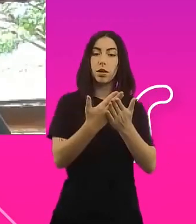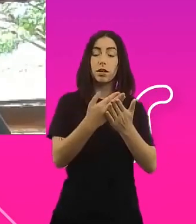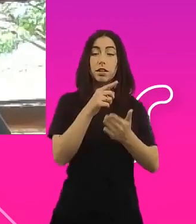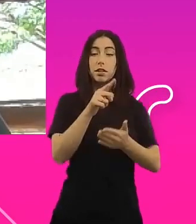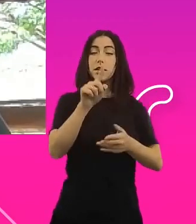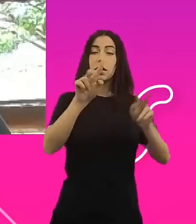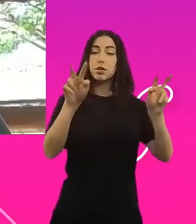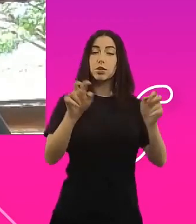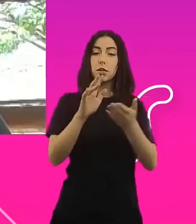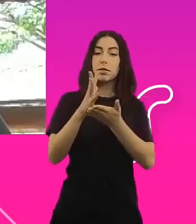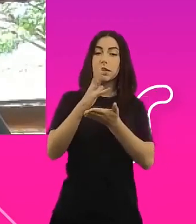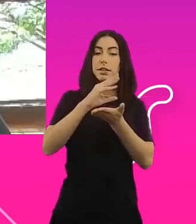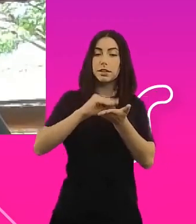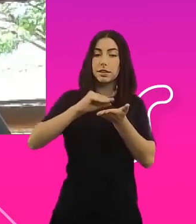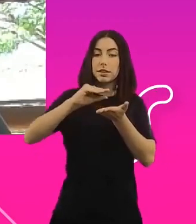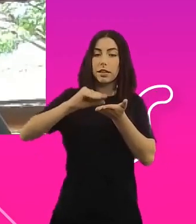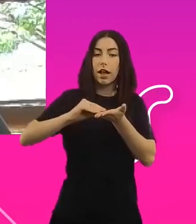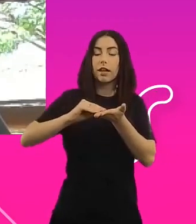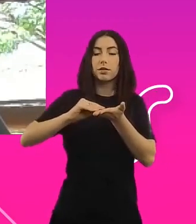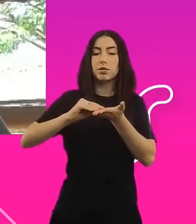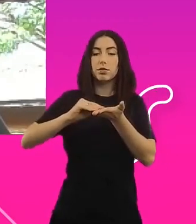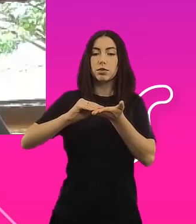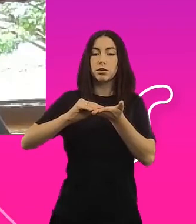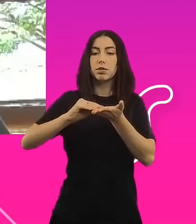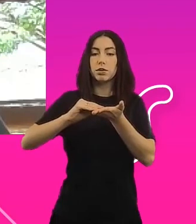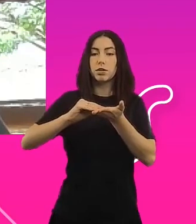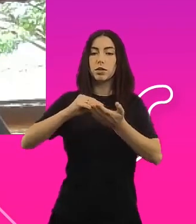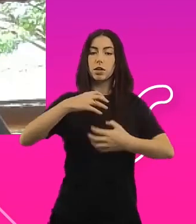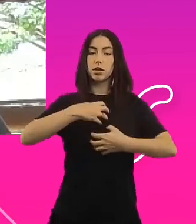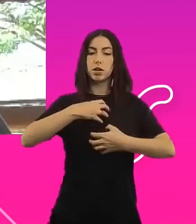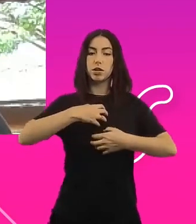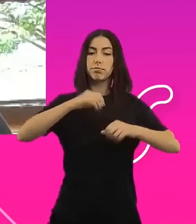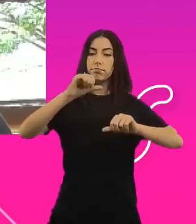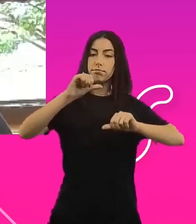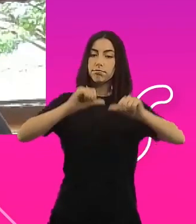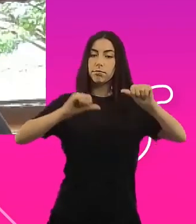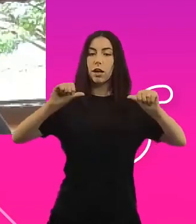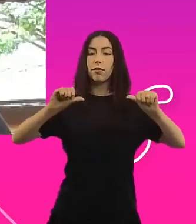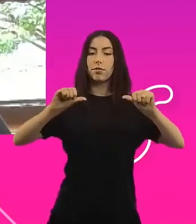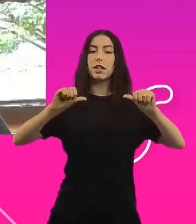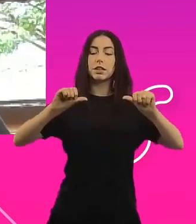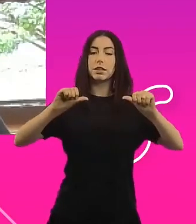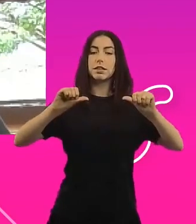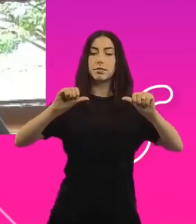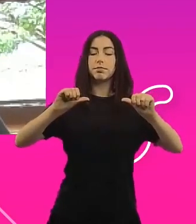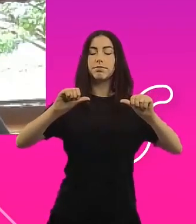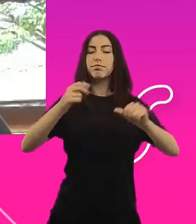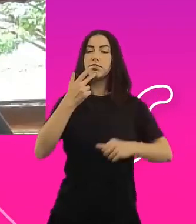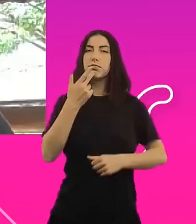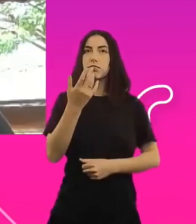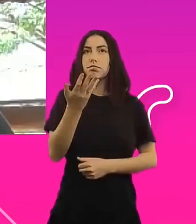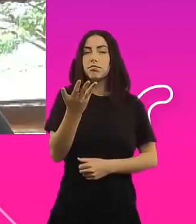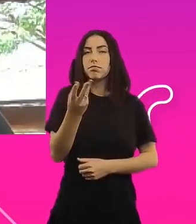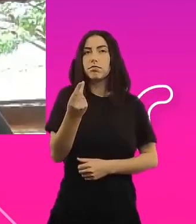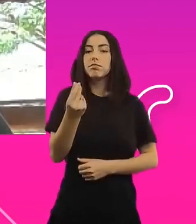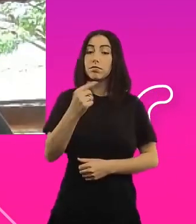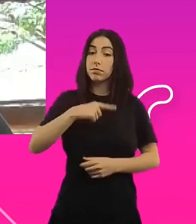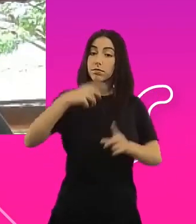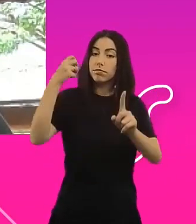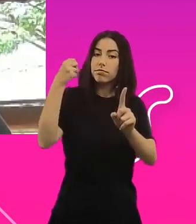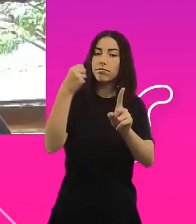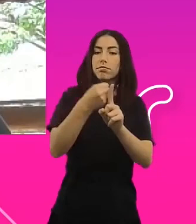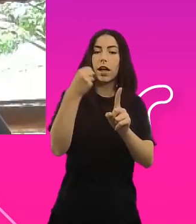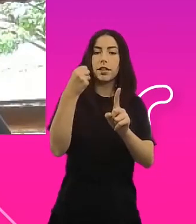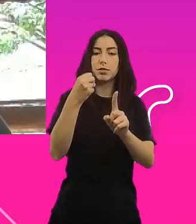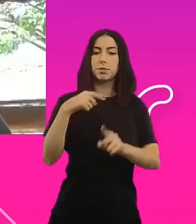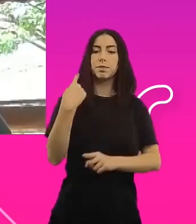trabalhar esses dados de uma forma e avaliar de uma forma para que realmente a gente possa falar, não, existe impacto. Nós